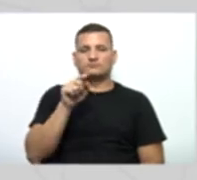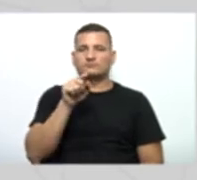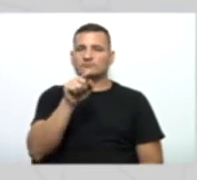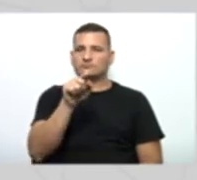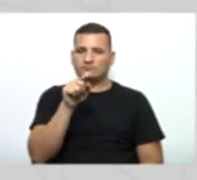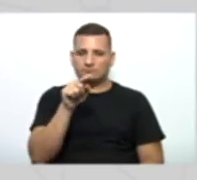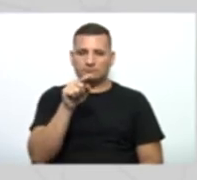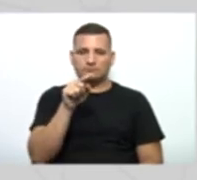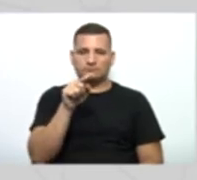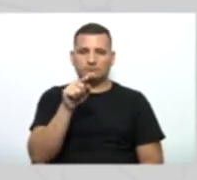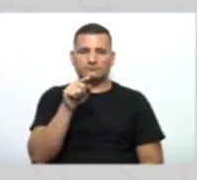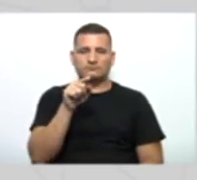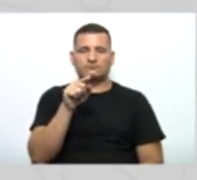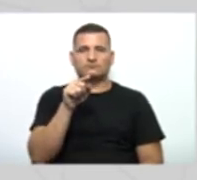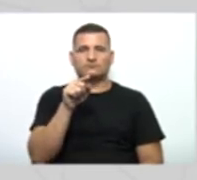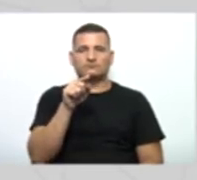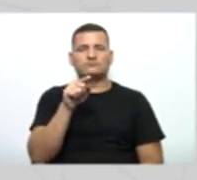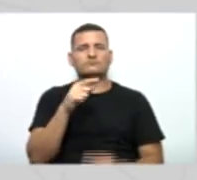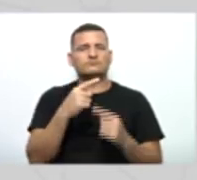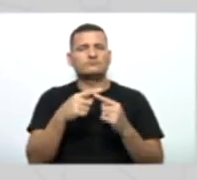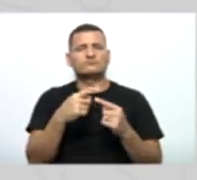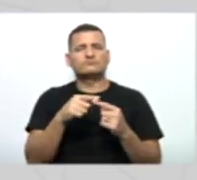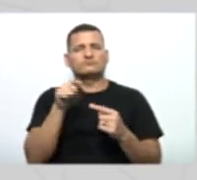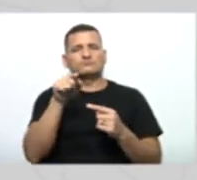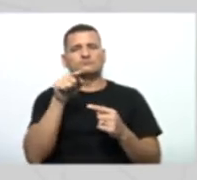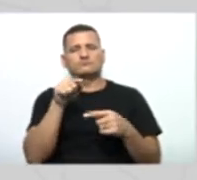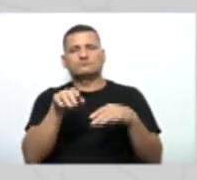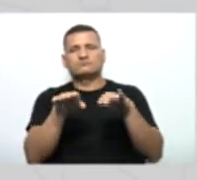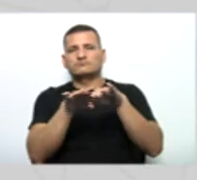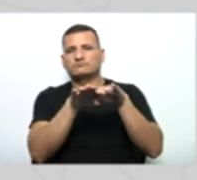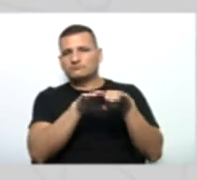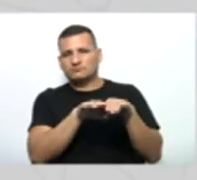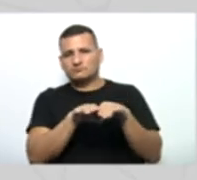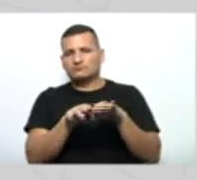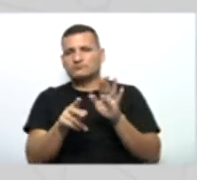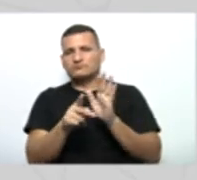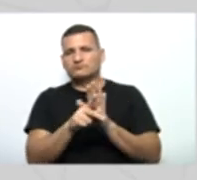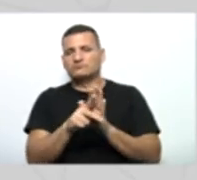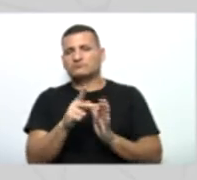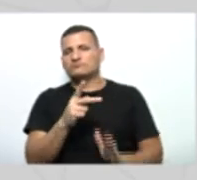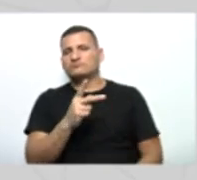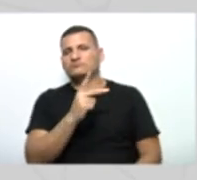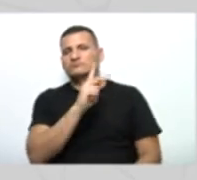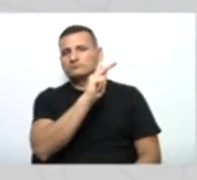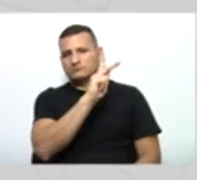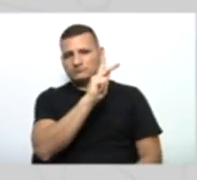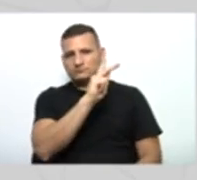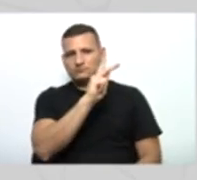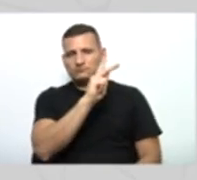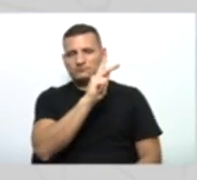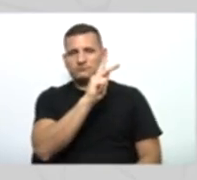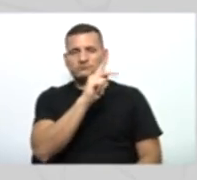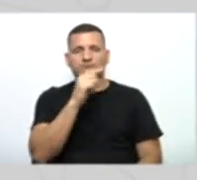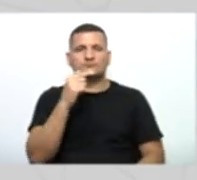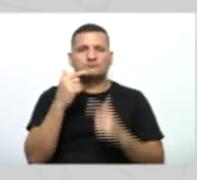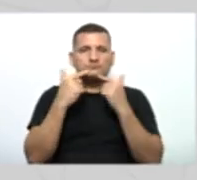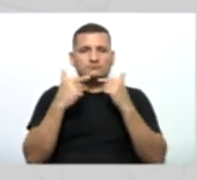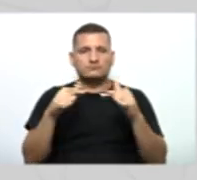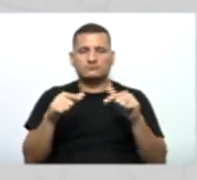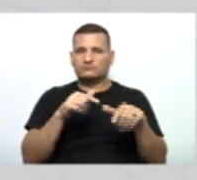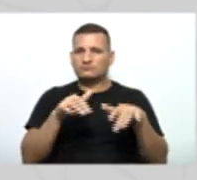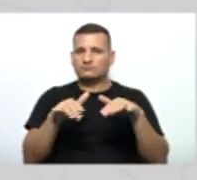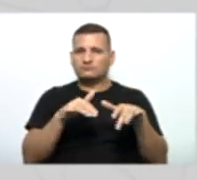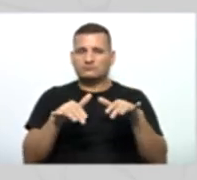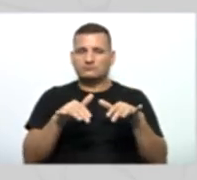casas decimais. Quem não lembra, porque esse padrão do ponto vem da origem das linguagens de programação, que geralmente